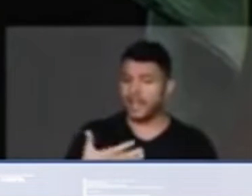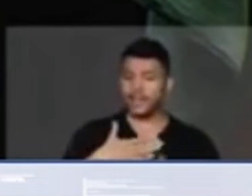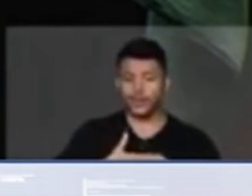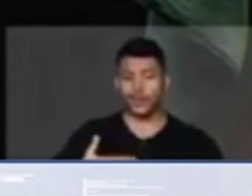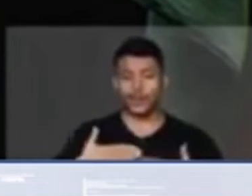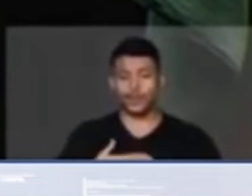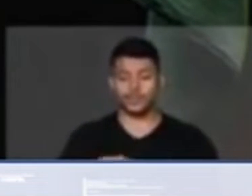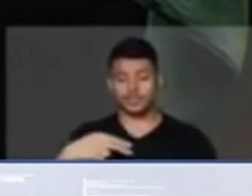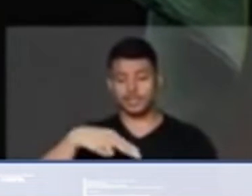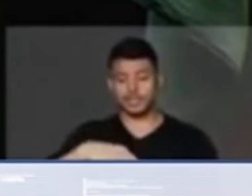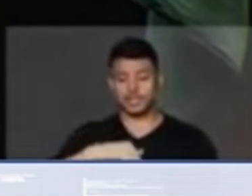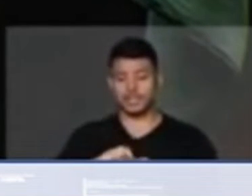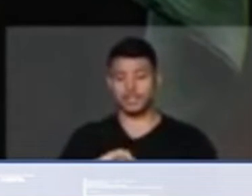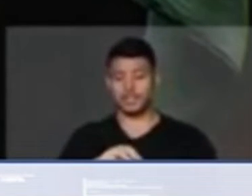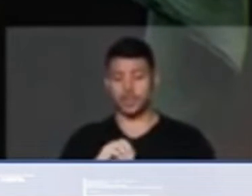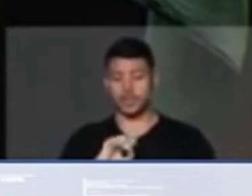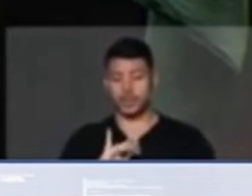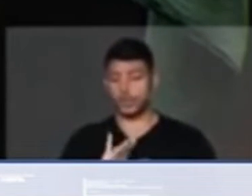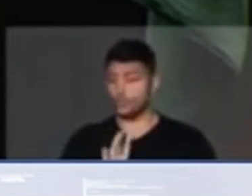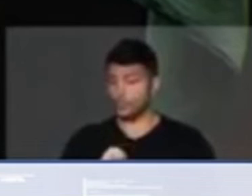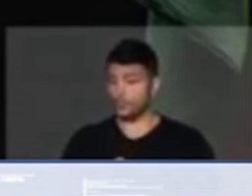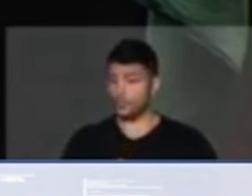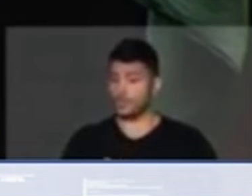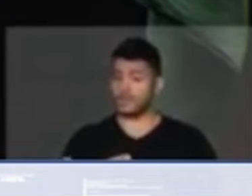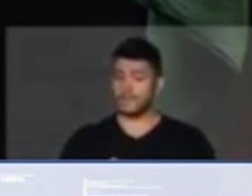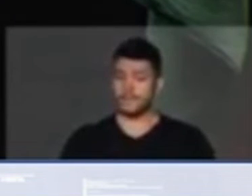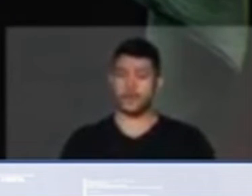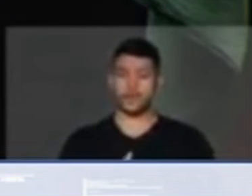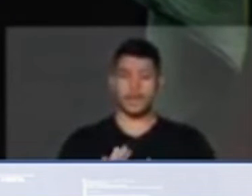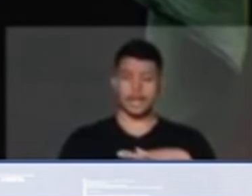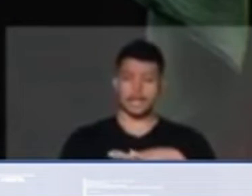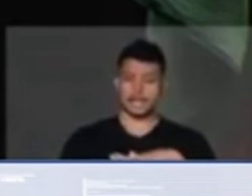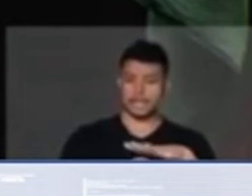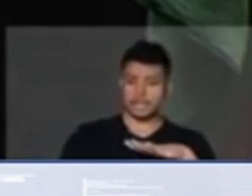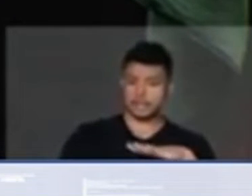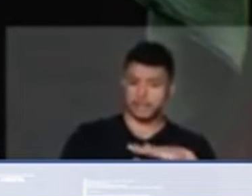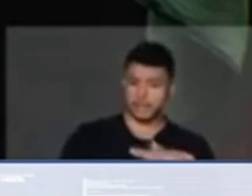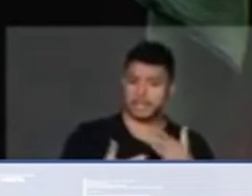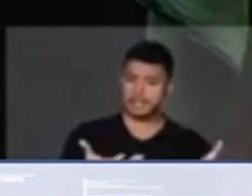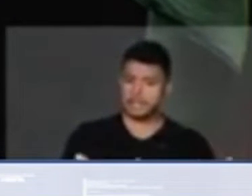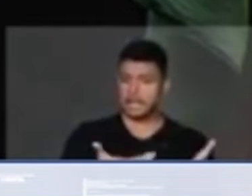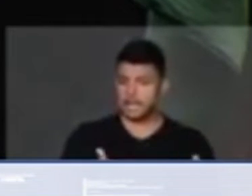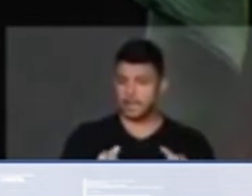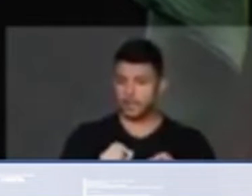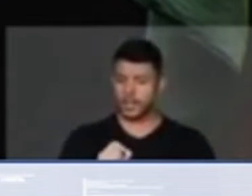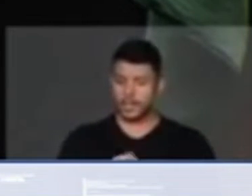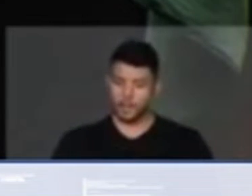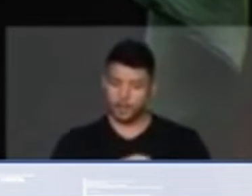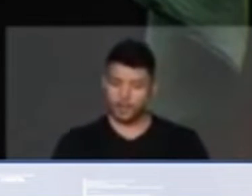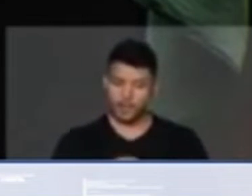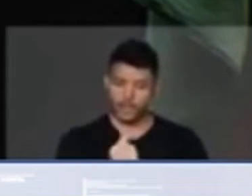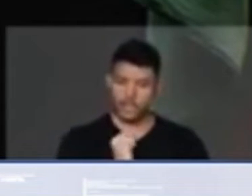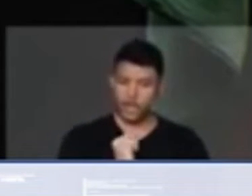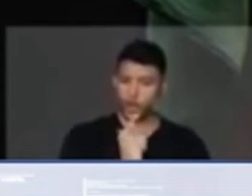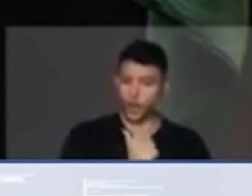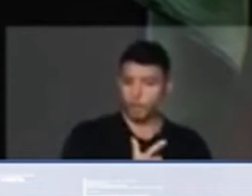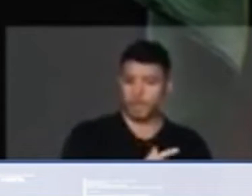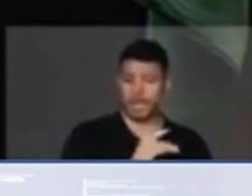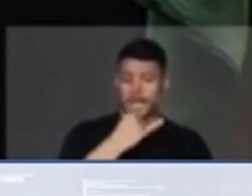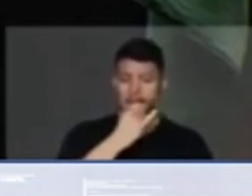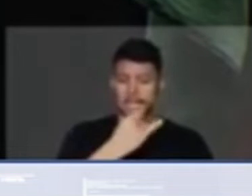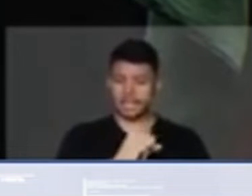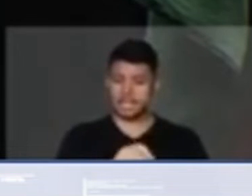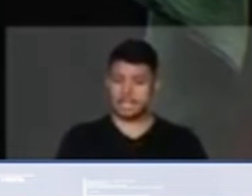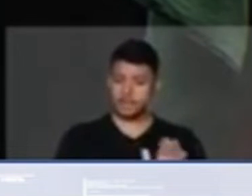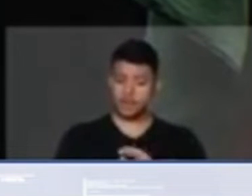Paraguai, bypassando a Petrobras, fazendo um negócio escuso, colocando, inclusive, em